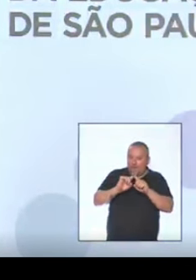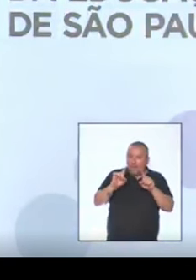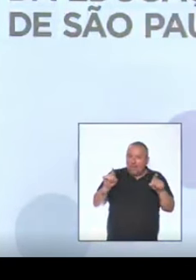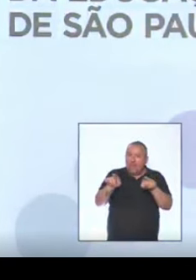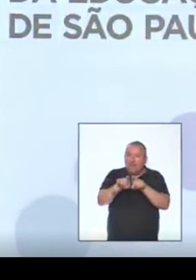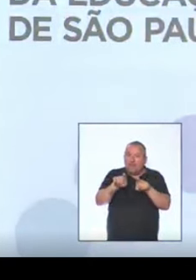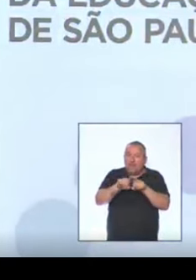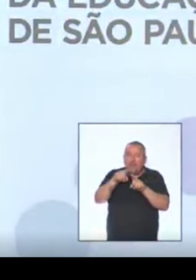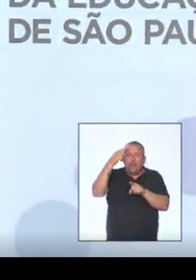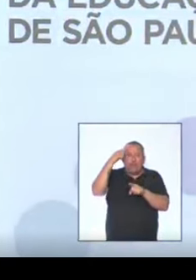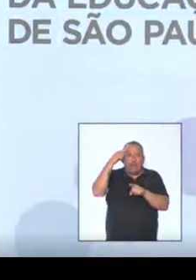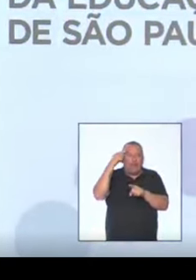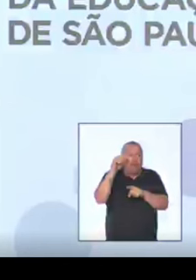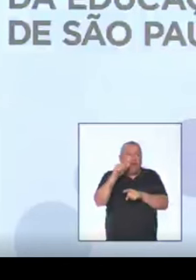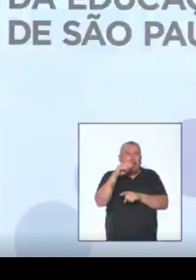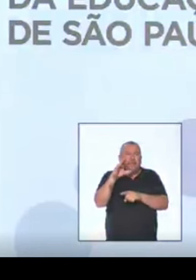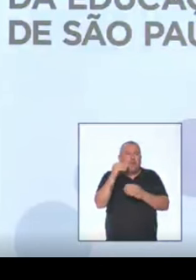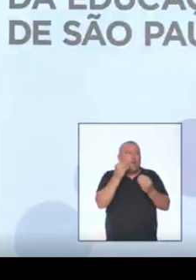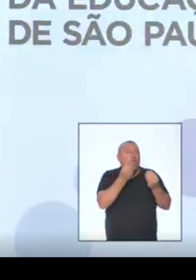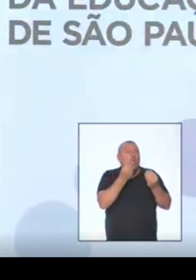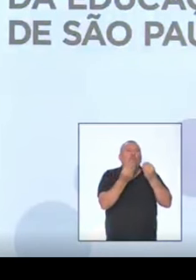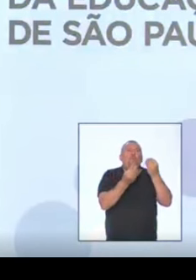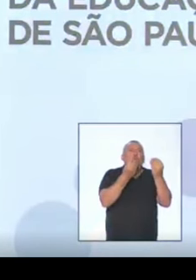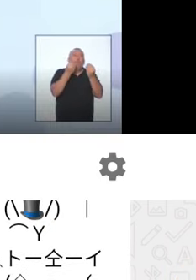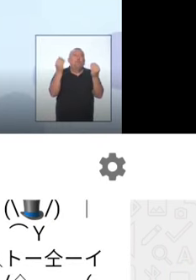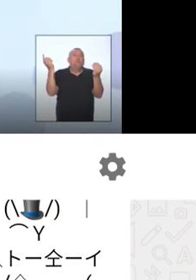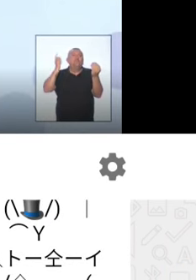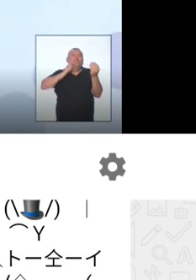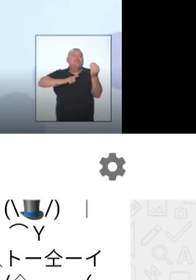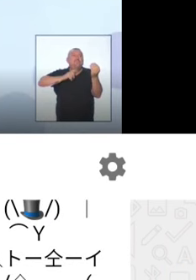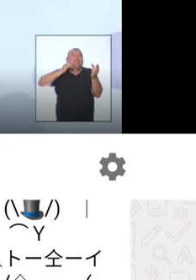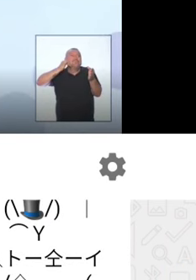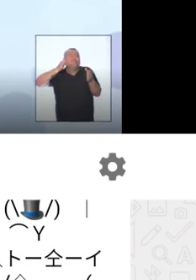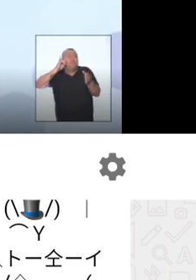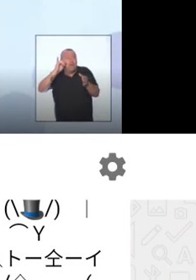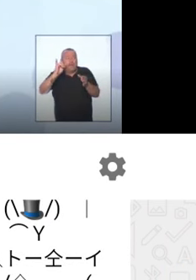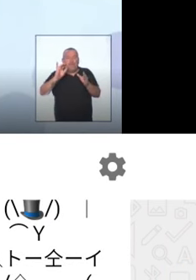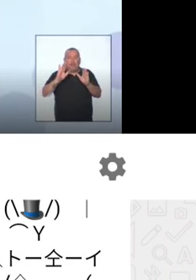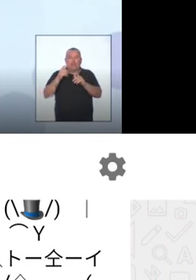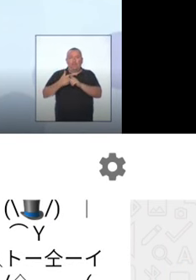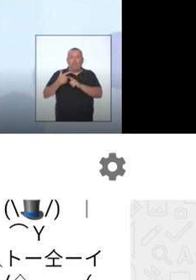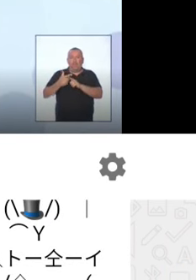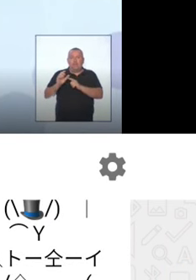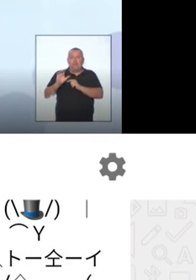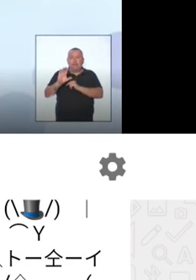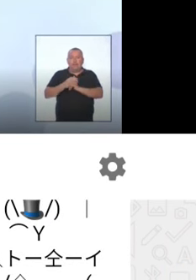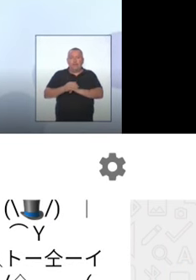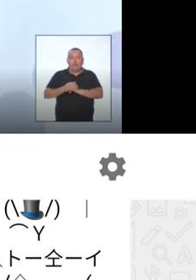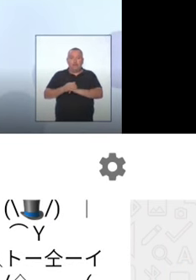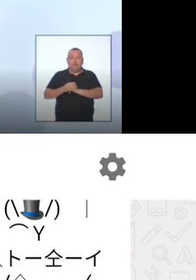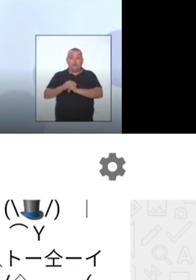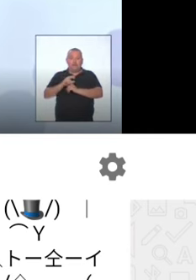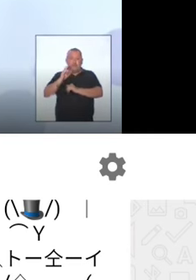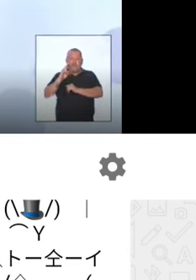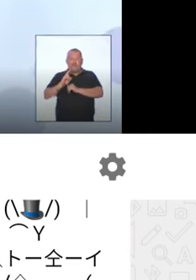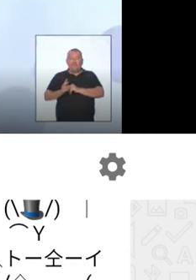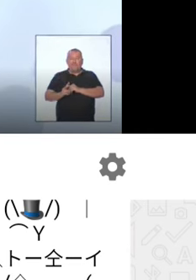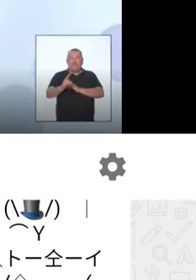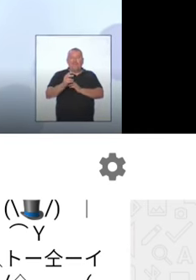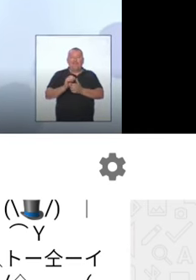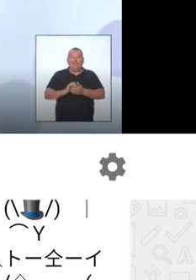em ações que sejam concretas para que a gente possa evitar esse tipo de situação. Vamos dar prosseguimento